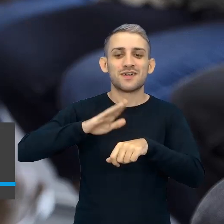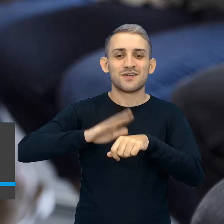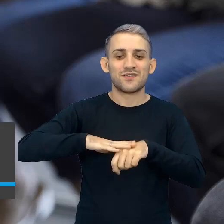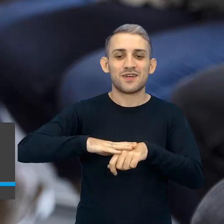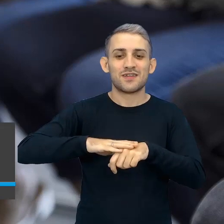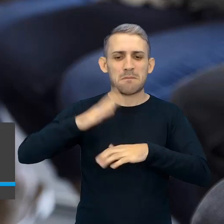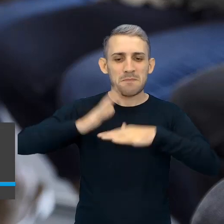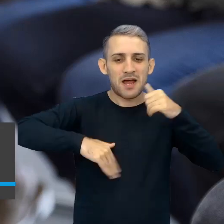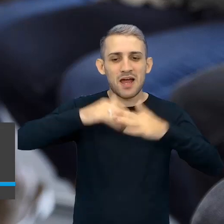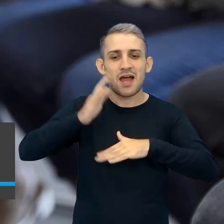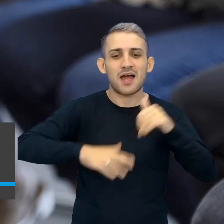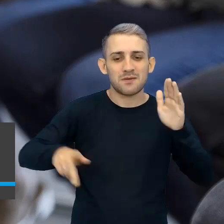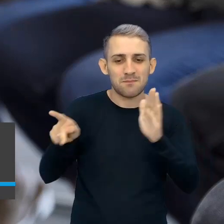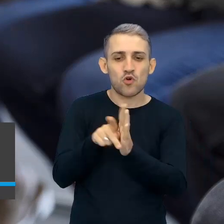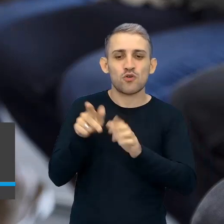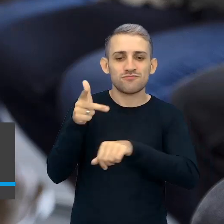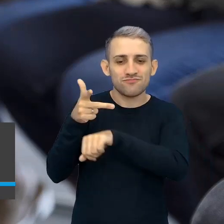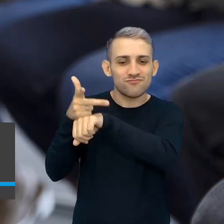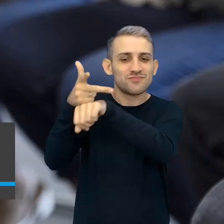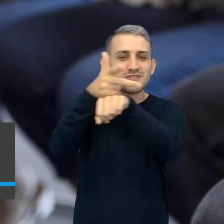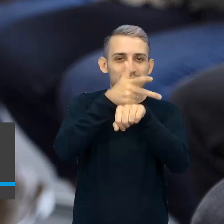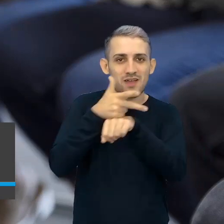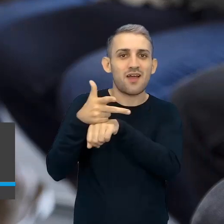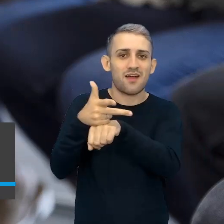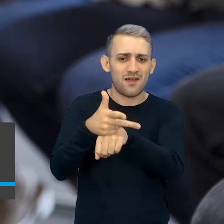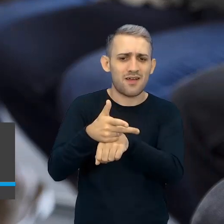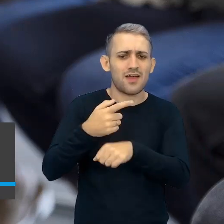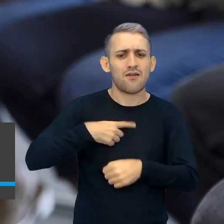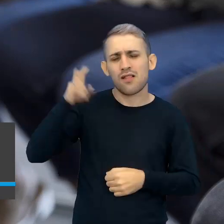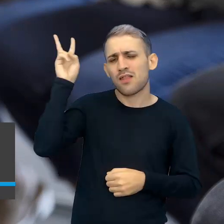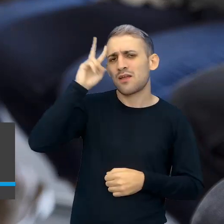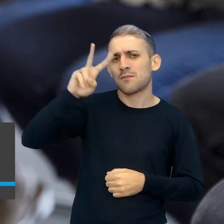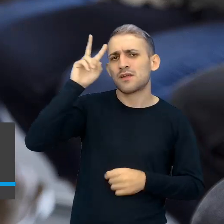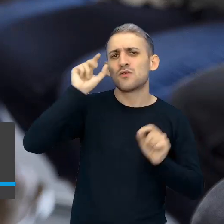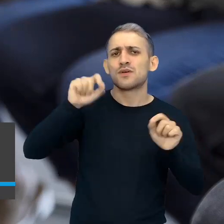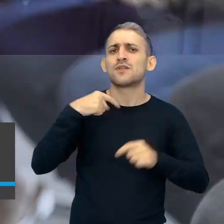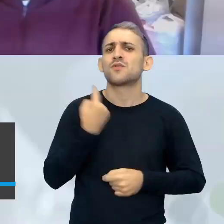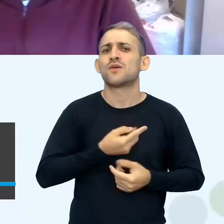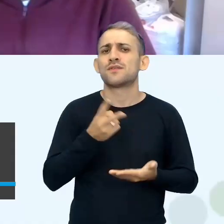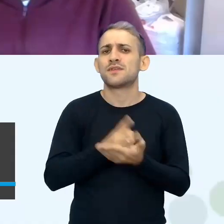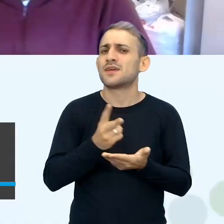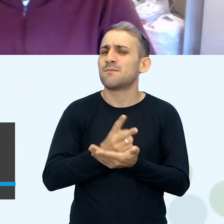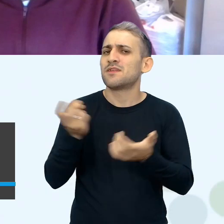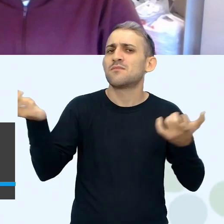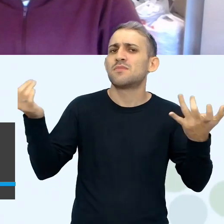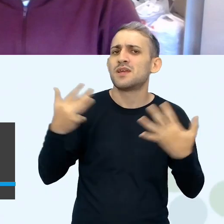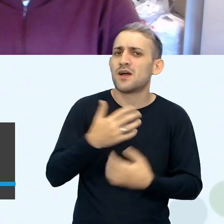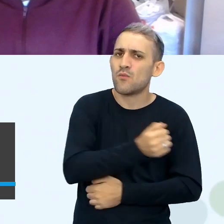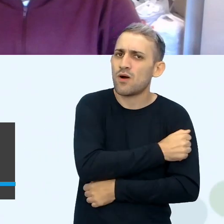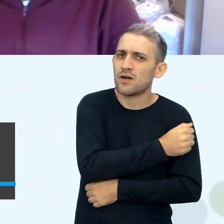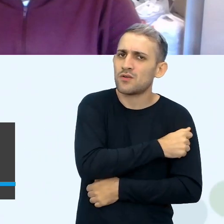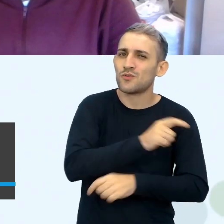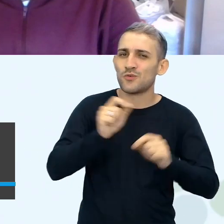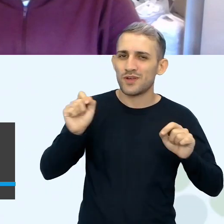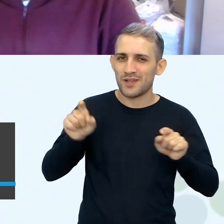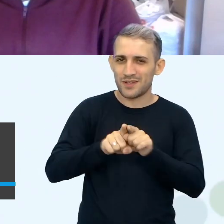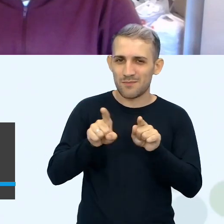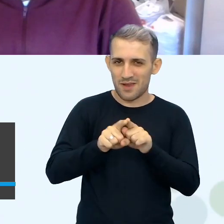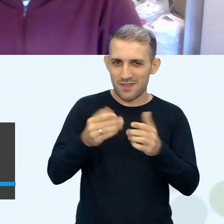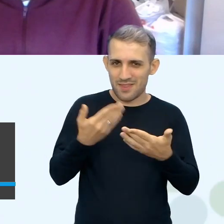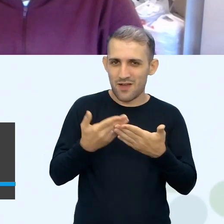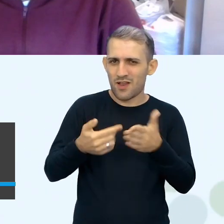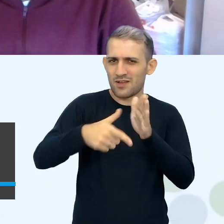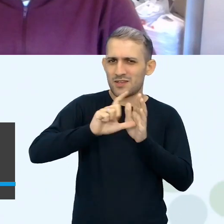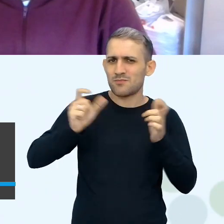parte de filmagens, né? Então, Sim, aí eu fico lembrando aqui, a gente sempre fala para os estudantes, inclusive na aula anterior a gente